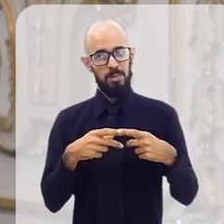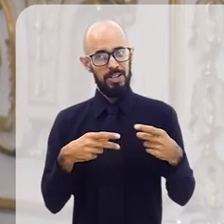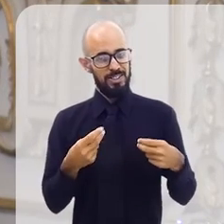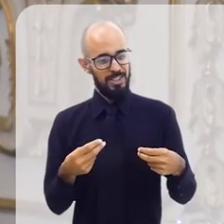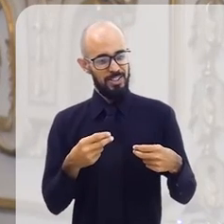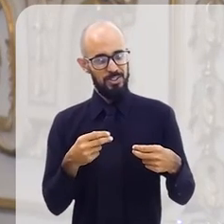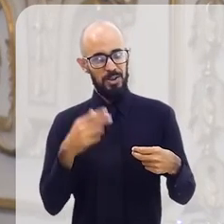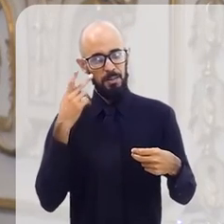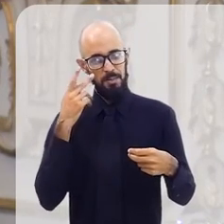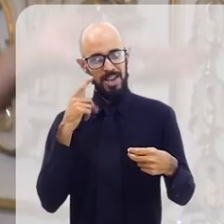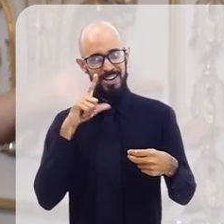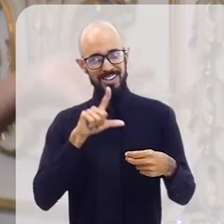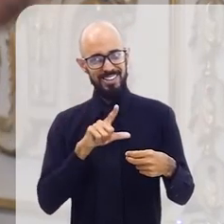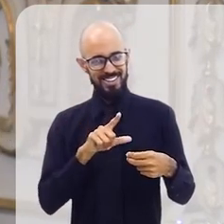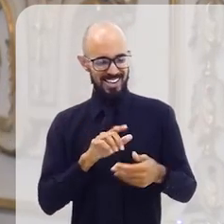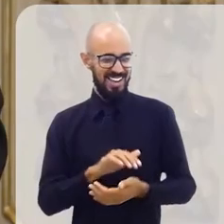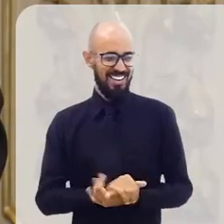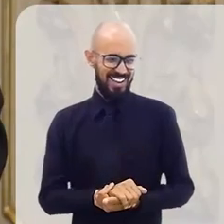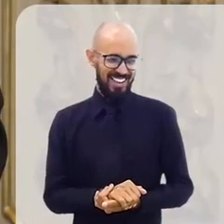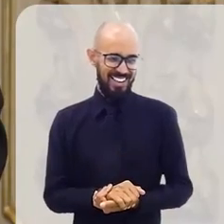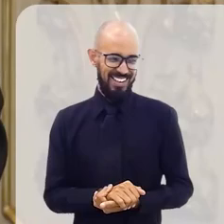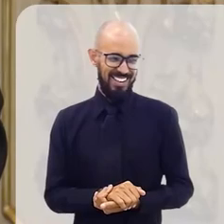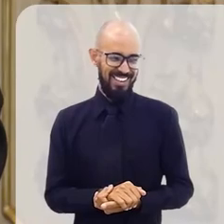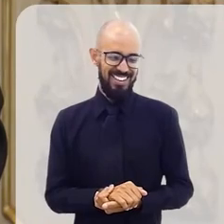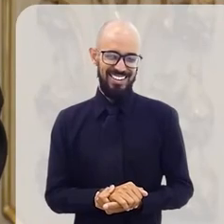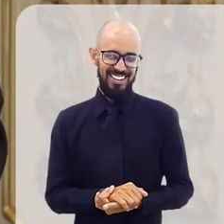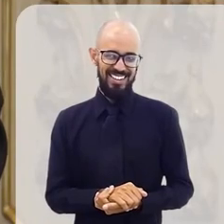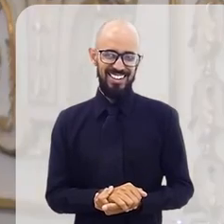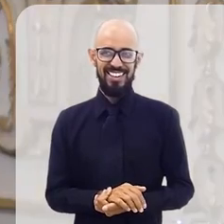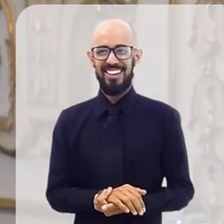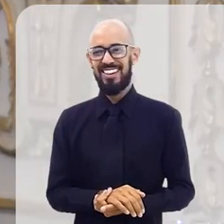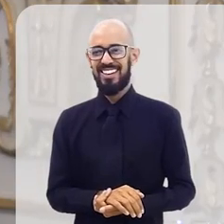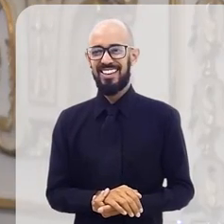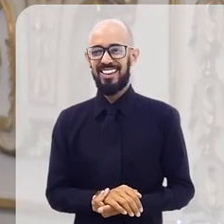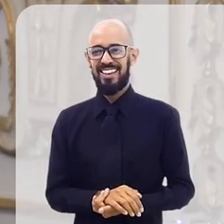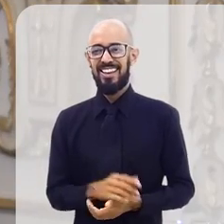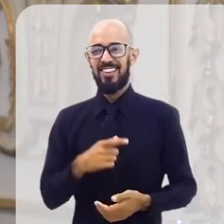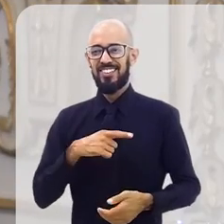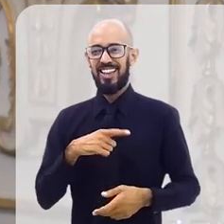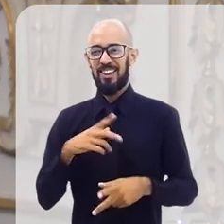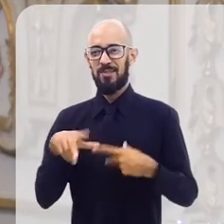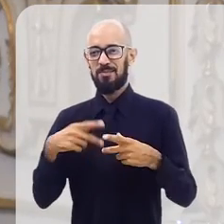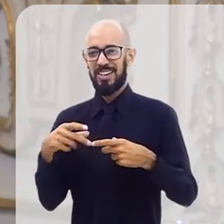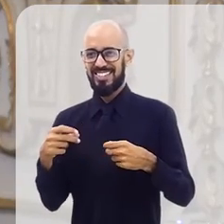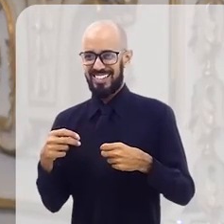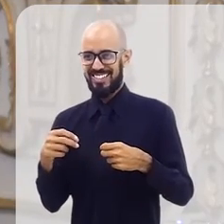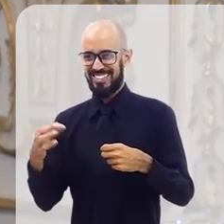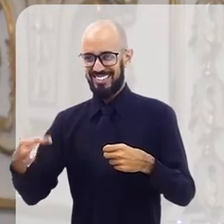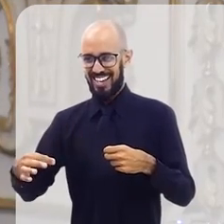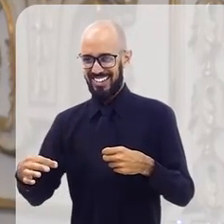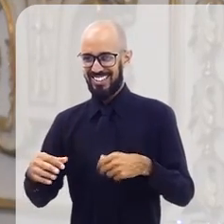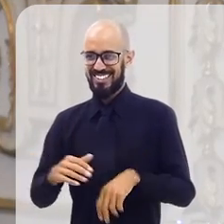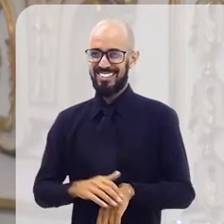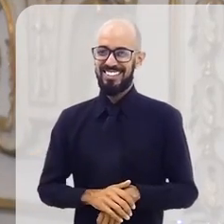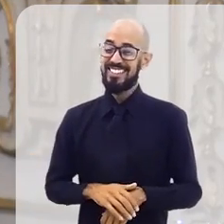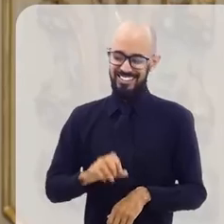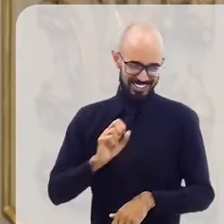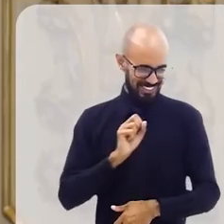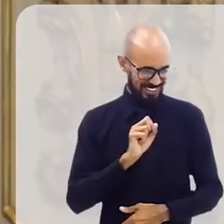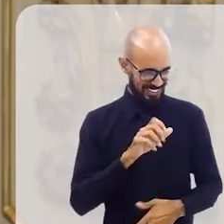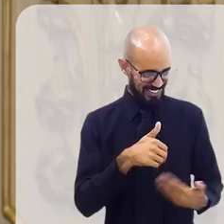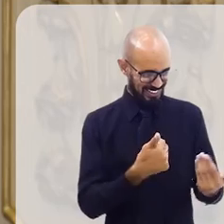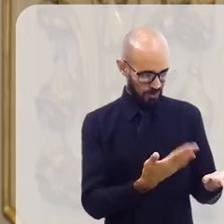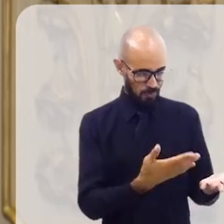ganhar e eu não vou me fazer de maluca de olhar para o presente aqui do lado e não pegar o presente é isso aí eu me desculpar eu tenho um presente não tem em